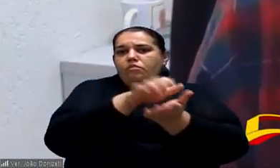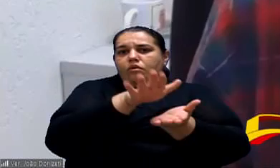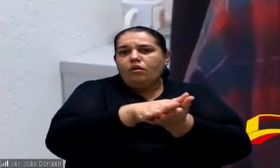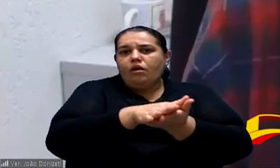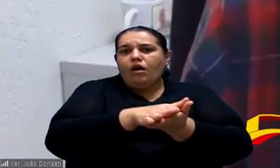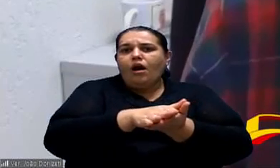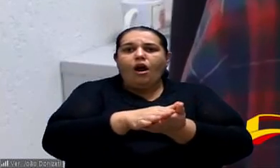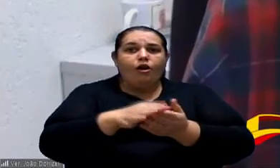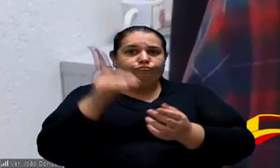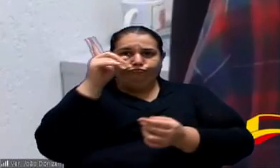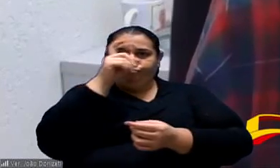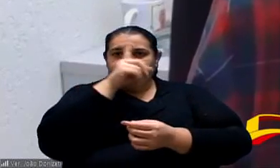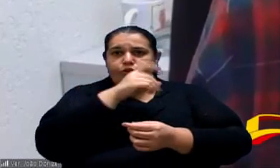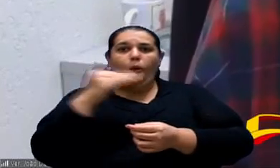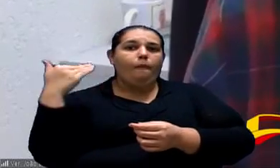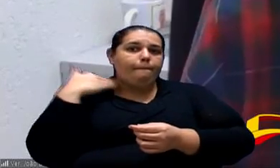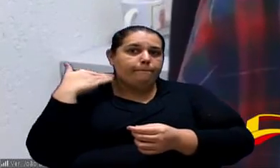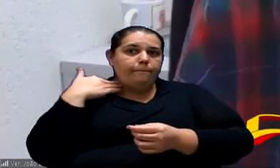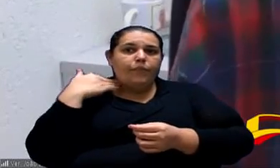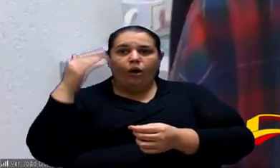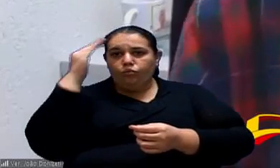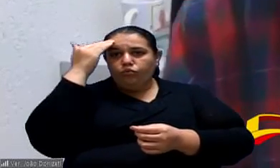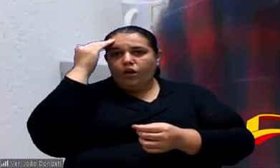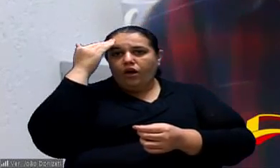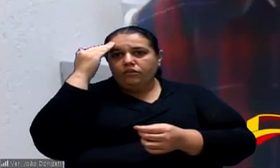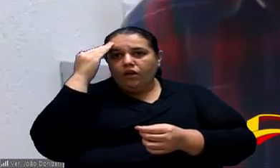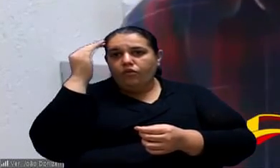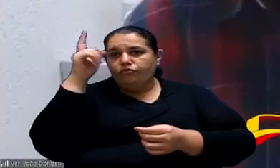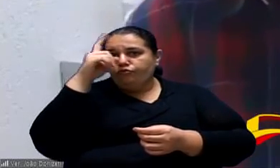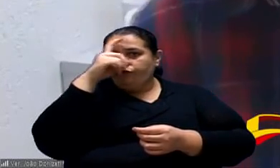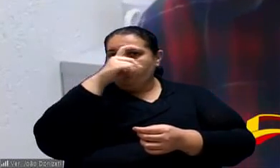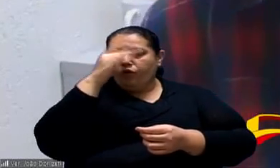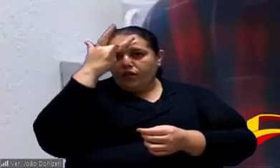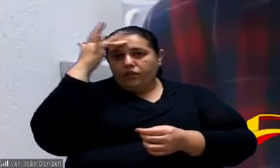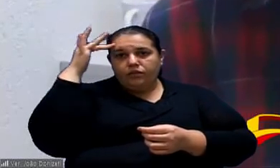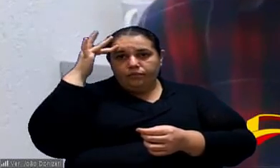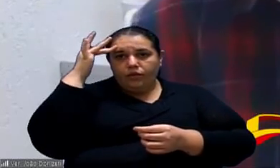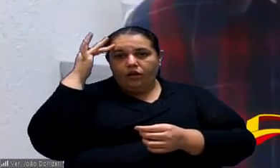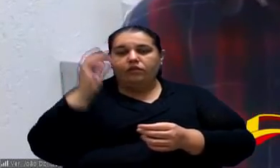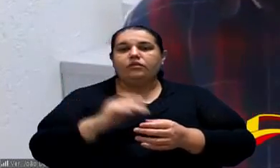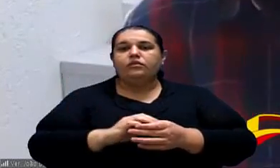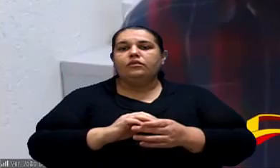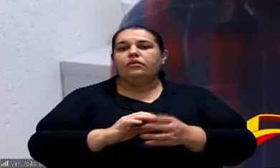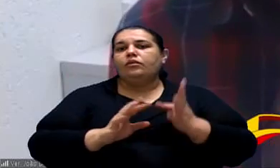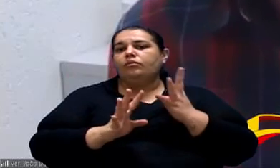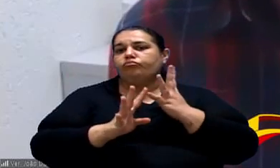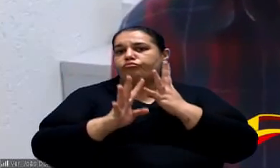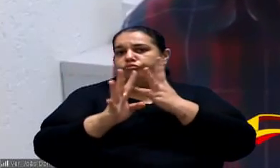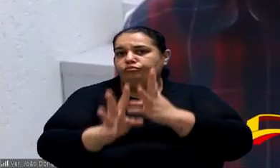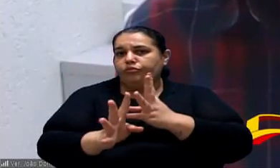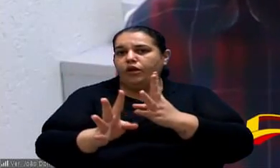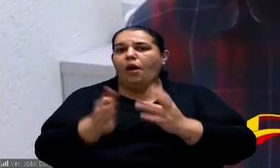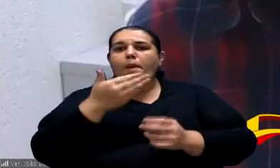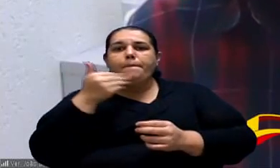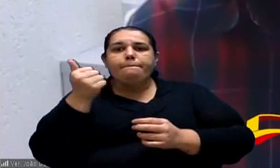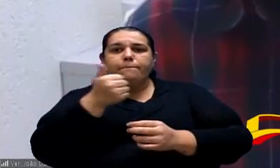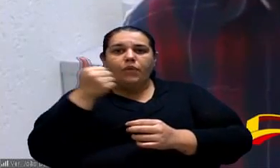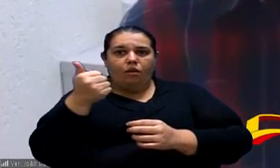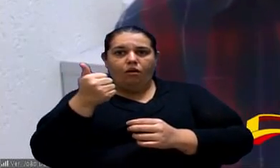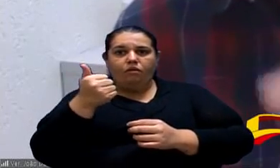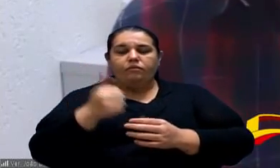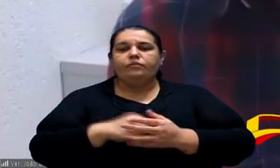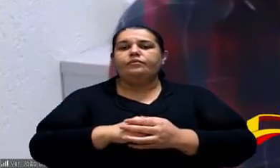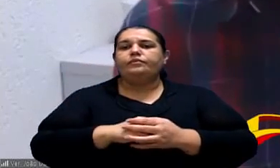mão no bolso desses bancos, eu tenho certeza que eles vão começar a se mobilizar no sentido de dar um melhor atendimento.